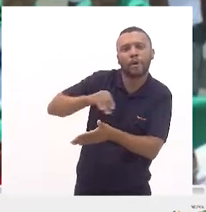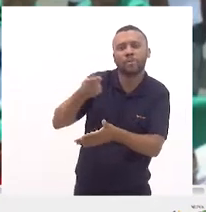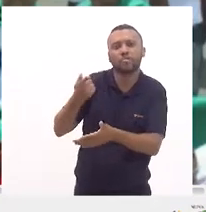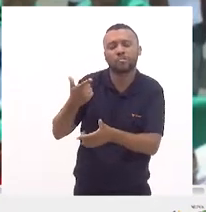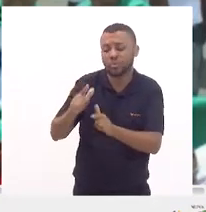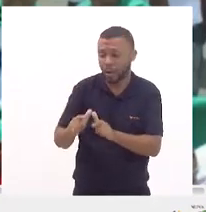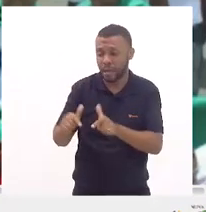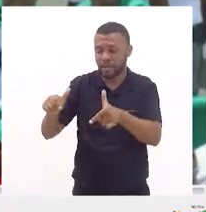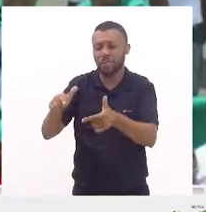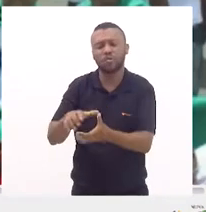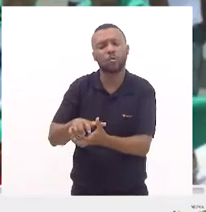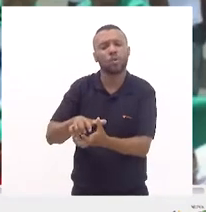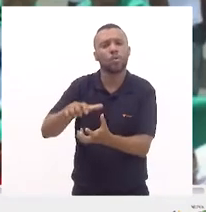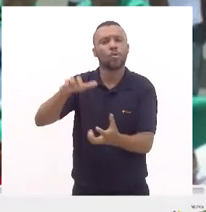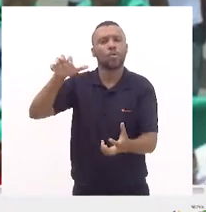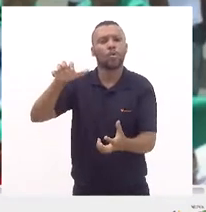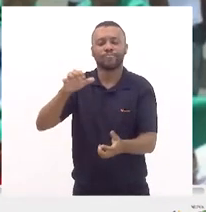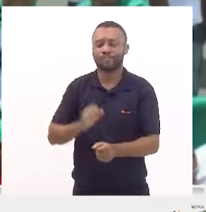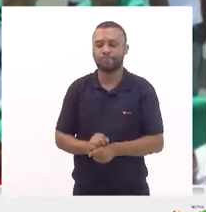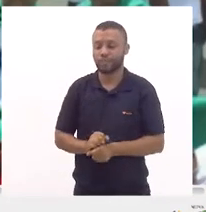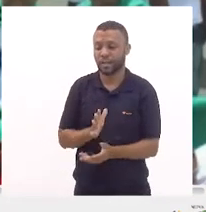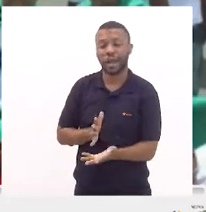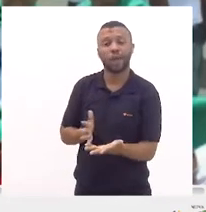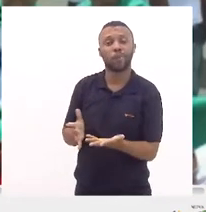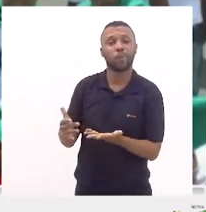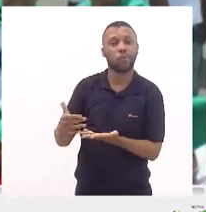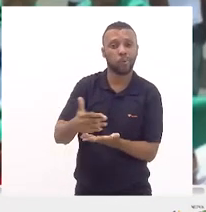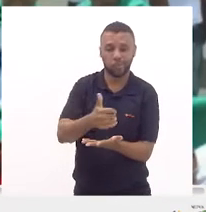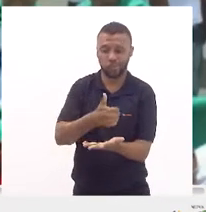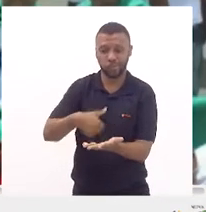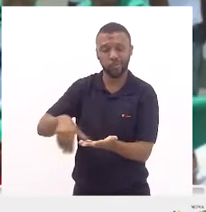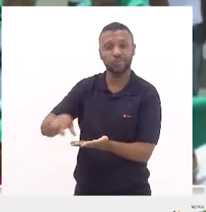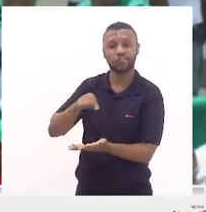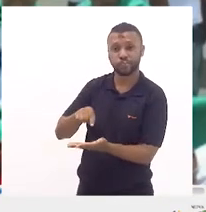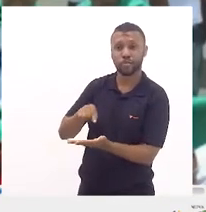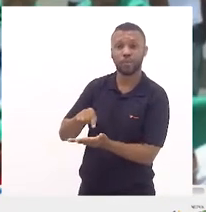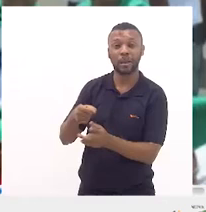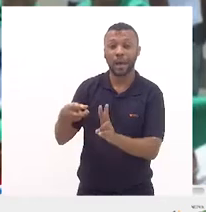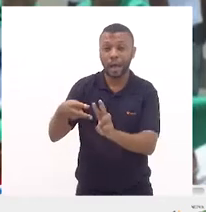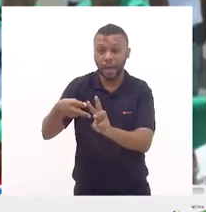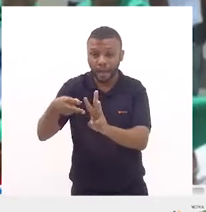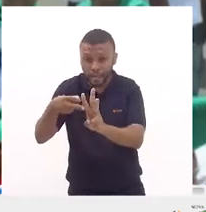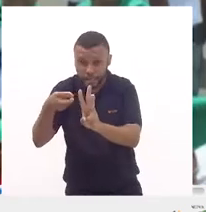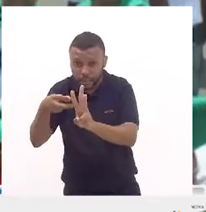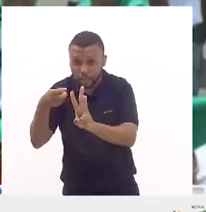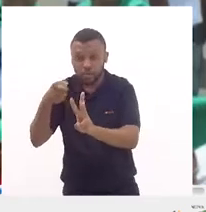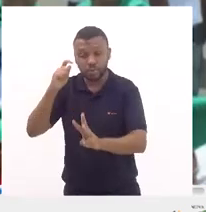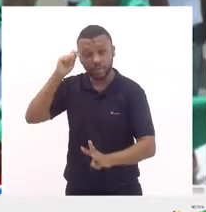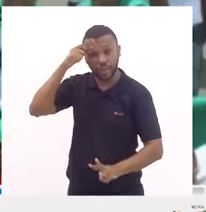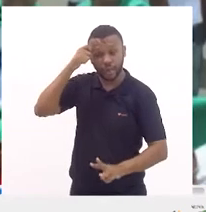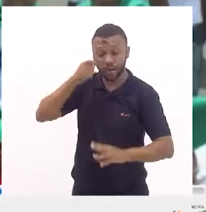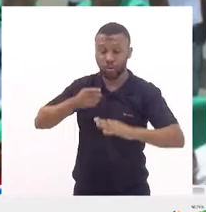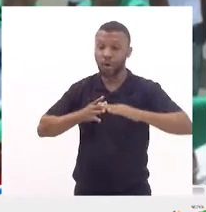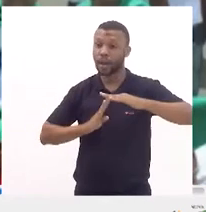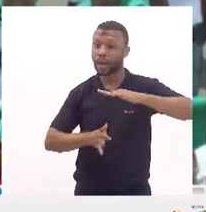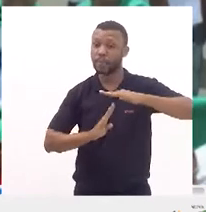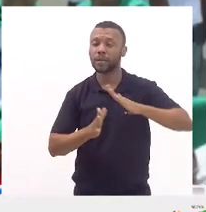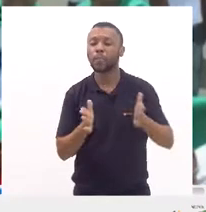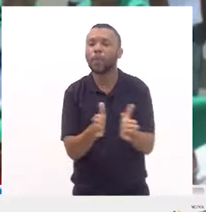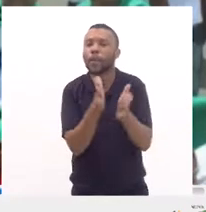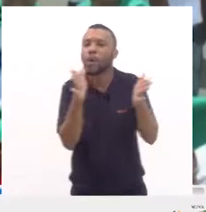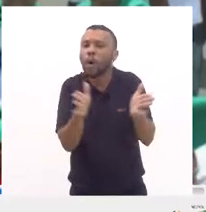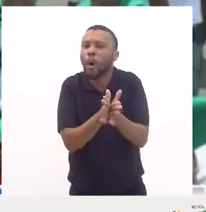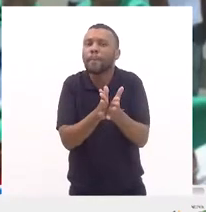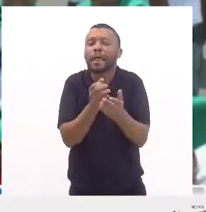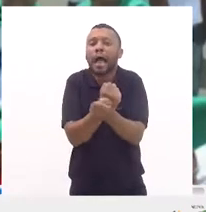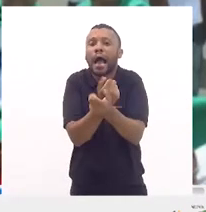nossa cultura: a coleta. Índios, negros, imigrantes pobres e a mistura de